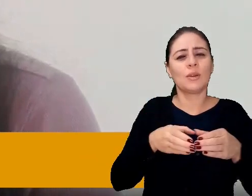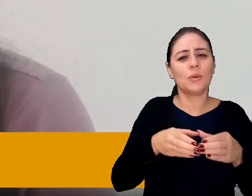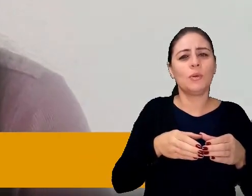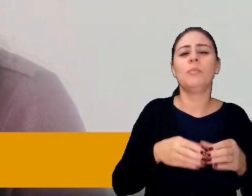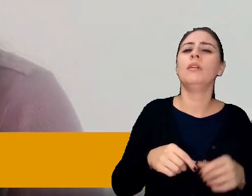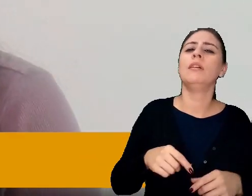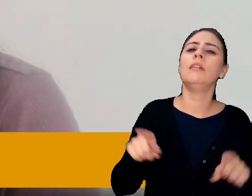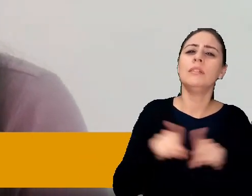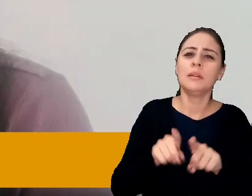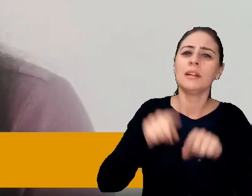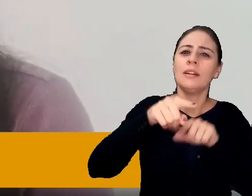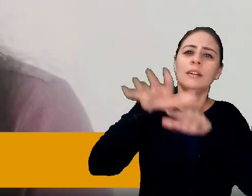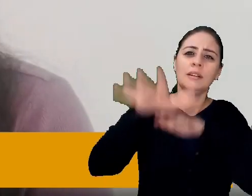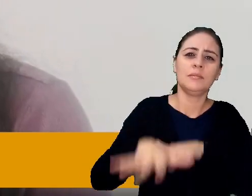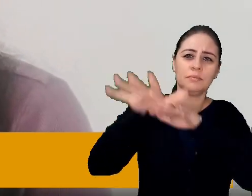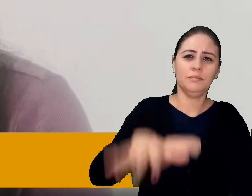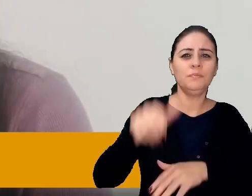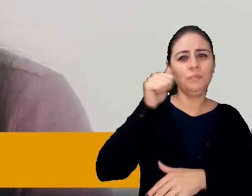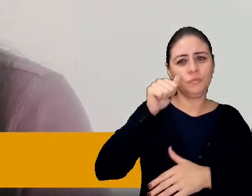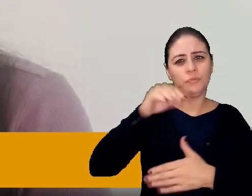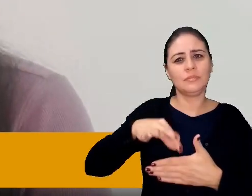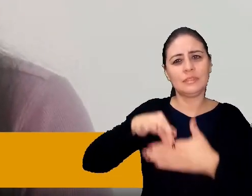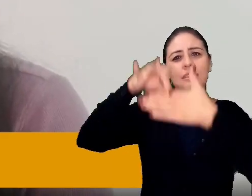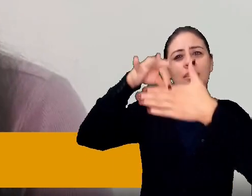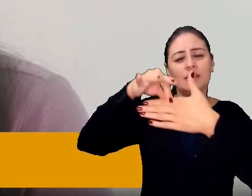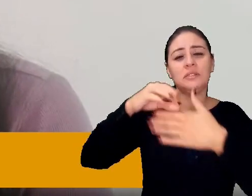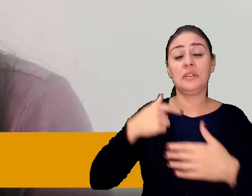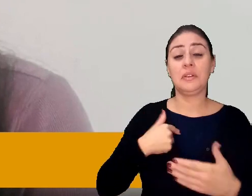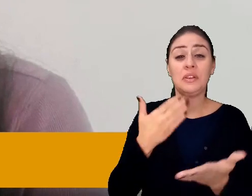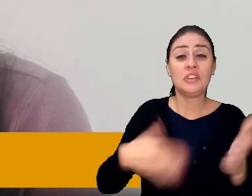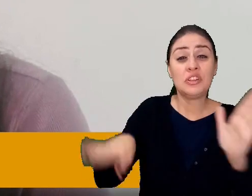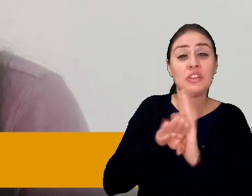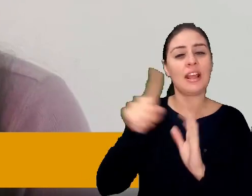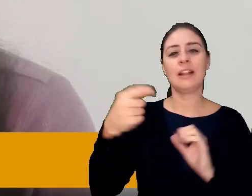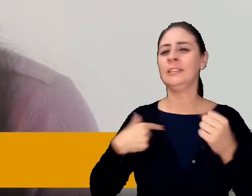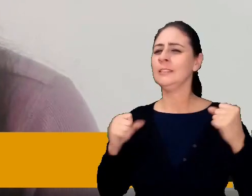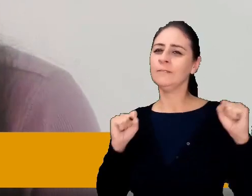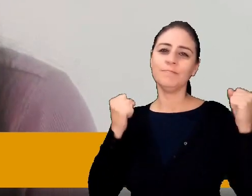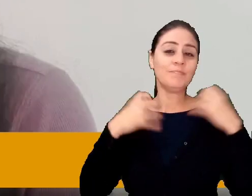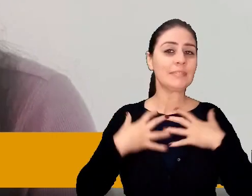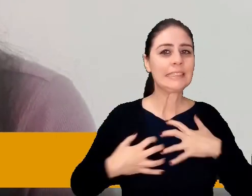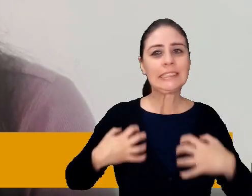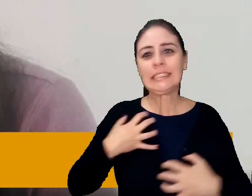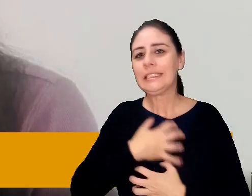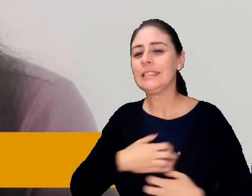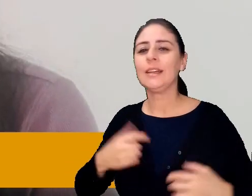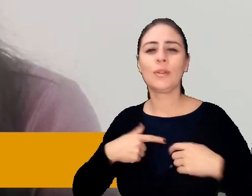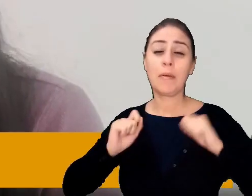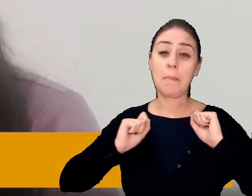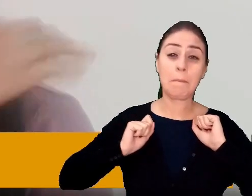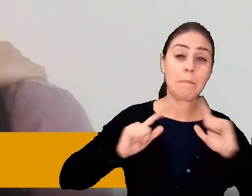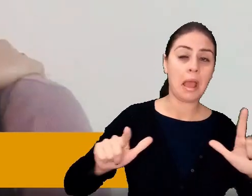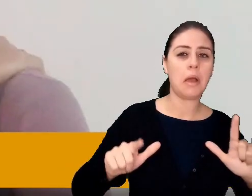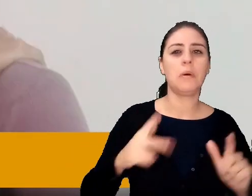na Marcha das Mulheres Indígenas em Brasília, eu cheguei muito tensa, muito, muito, muito tensa lá. E eu estava muito